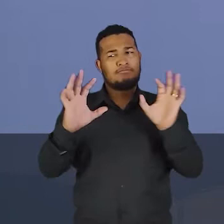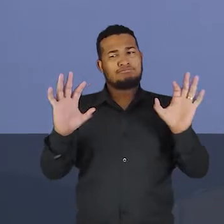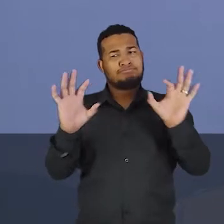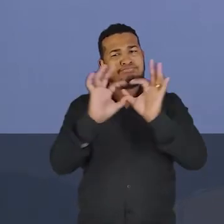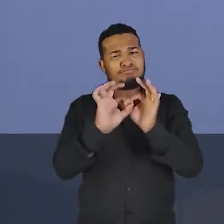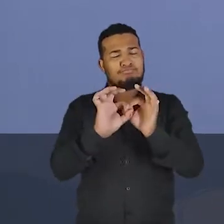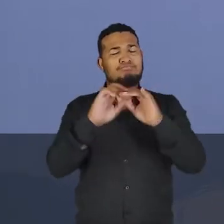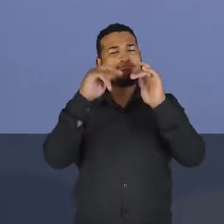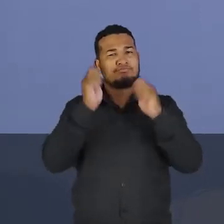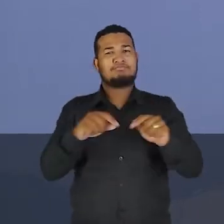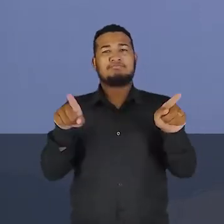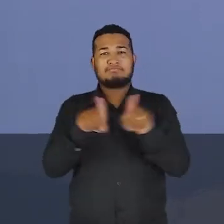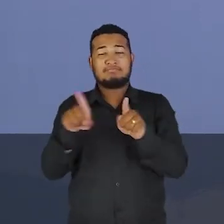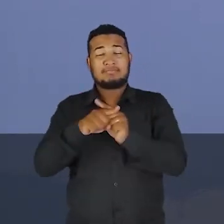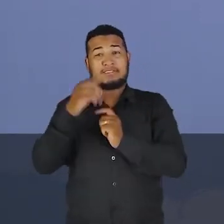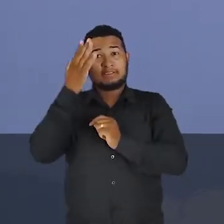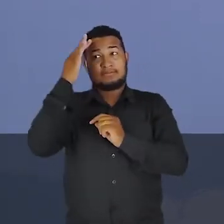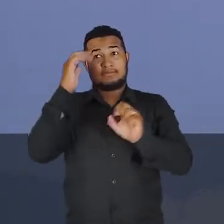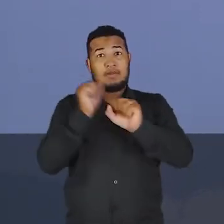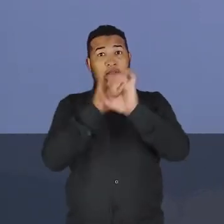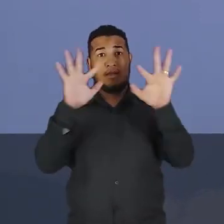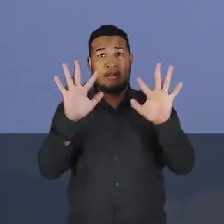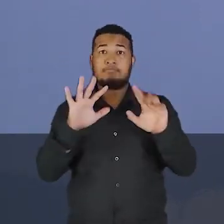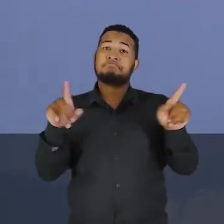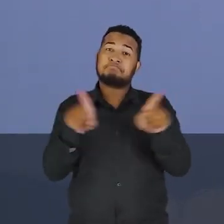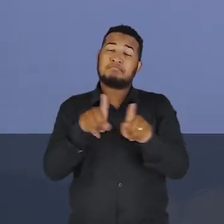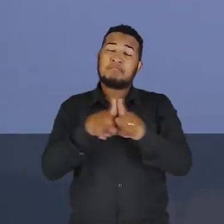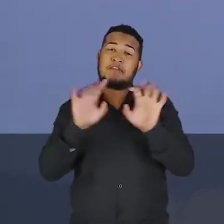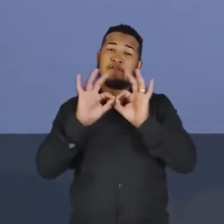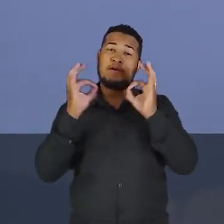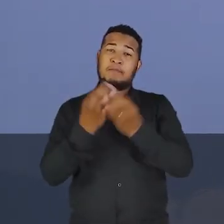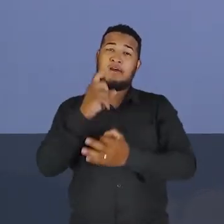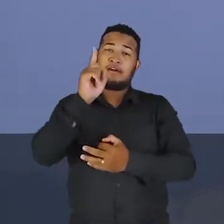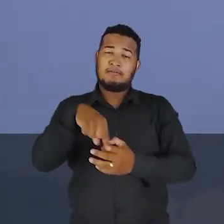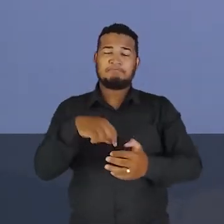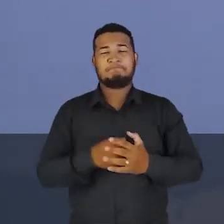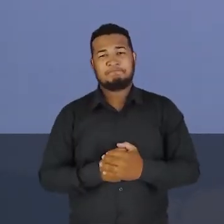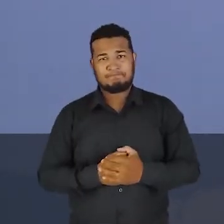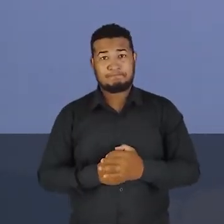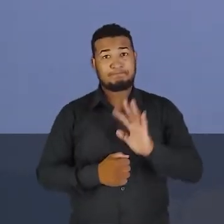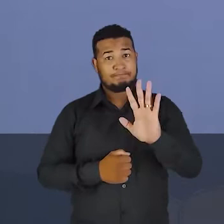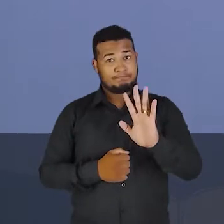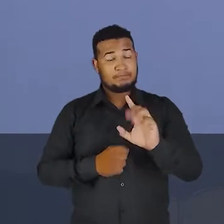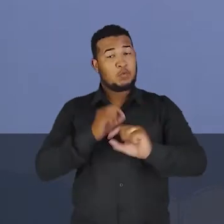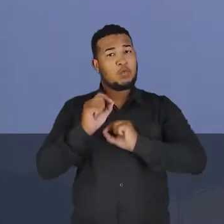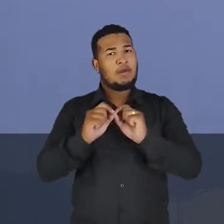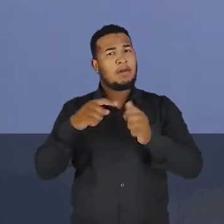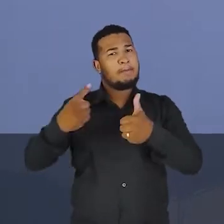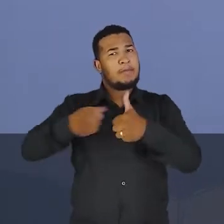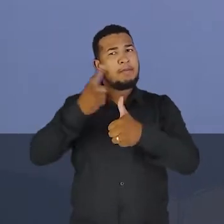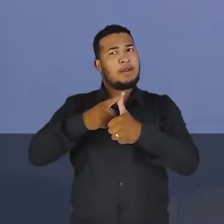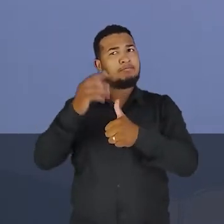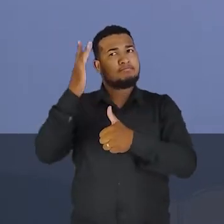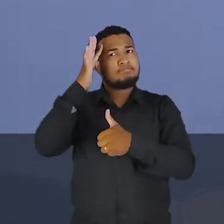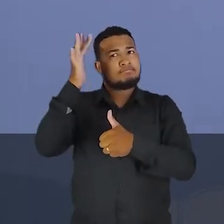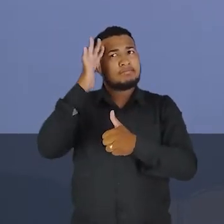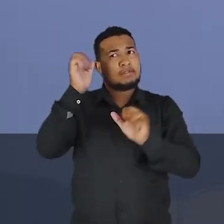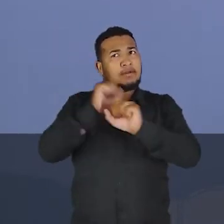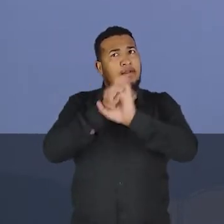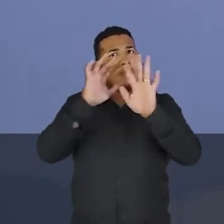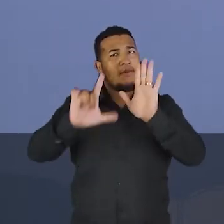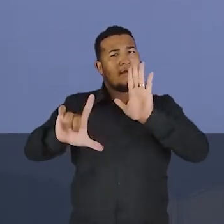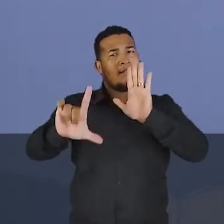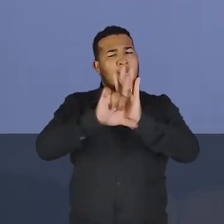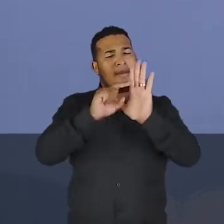aprendendo a entender que elas também existem. Uma coisa é você entender a letra da lei, o que